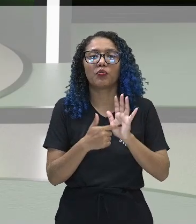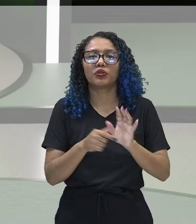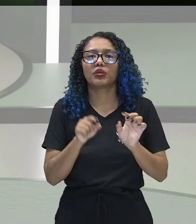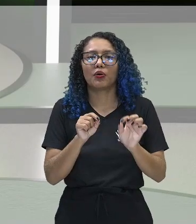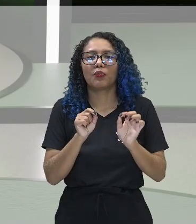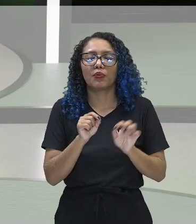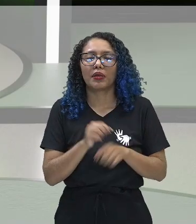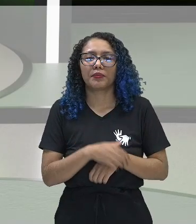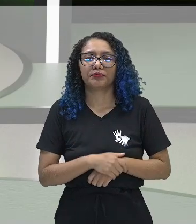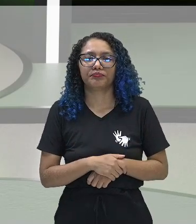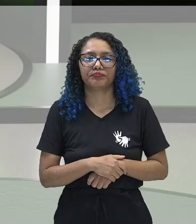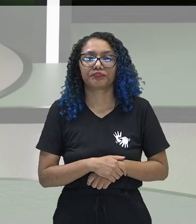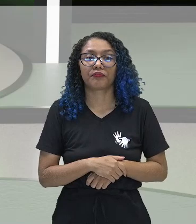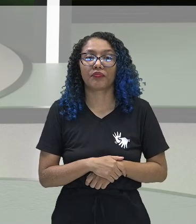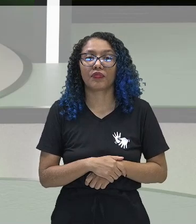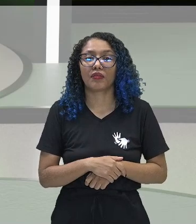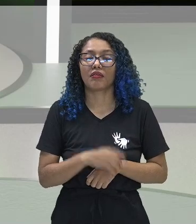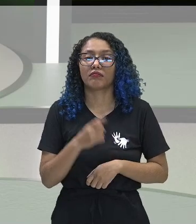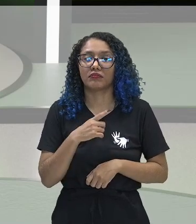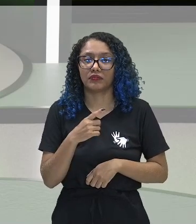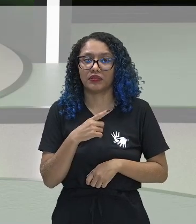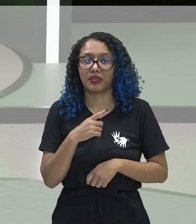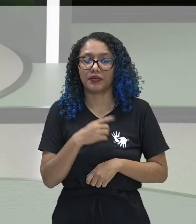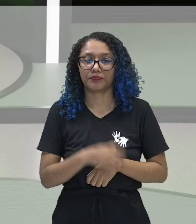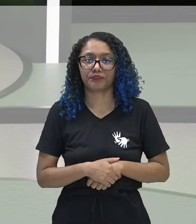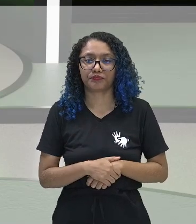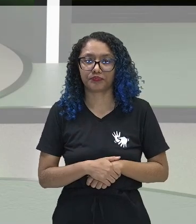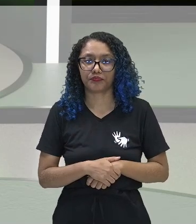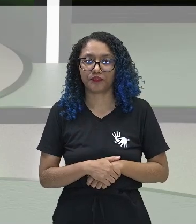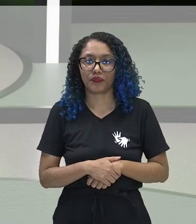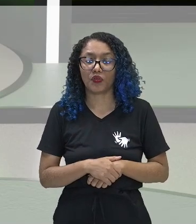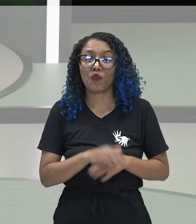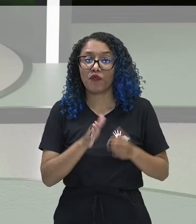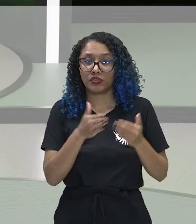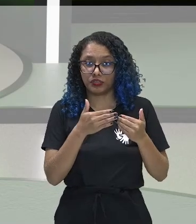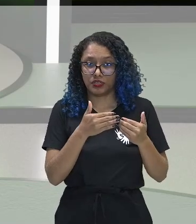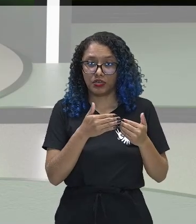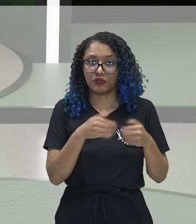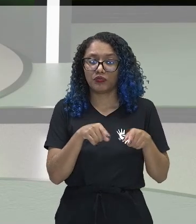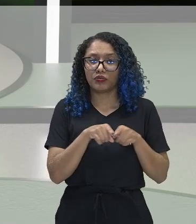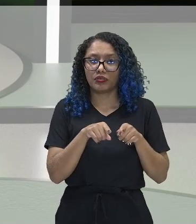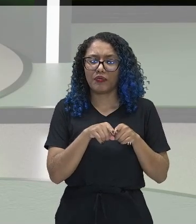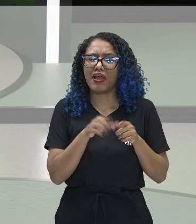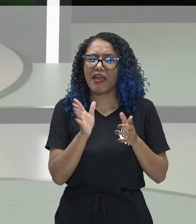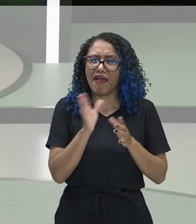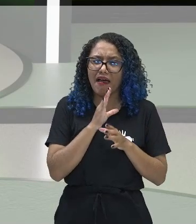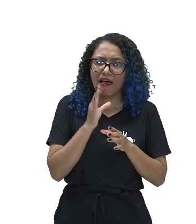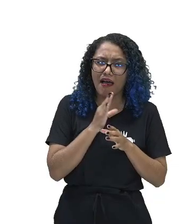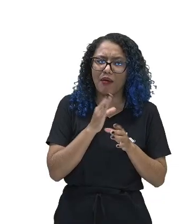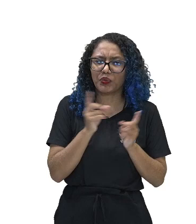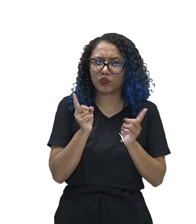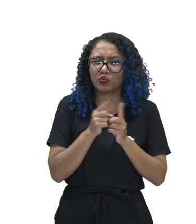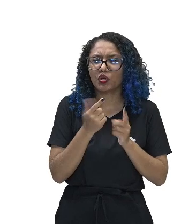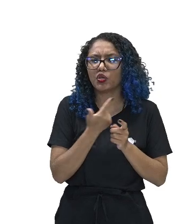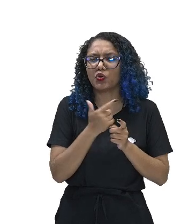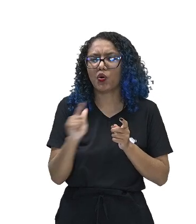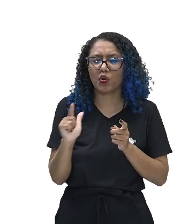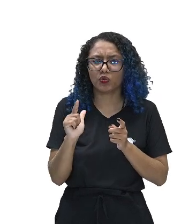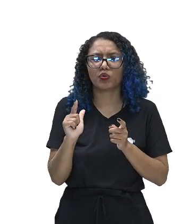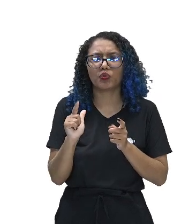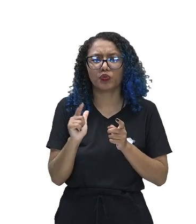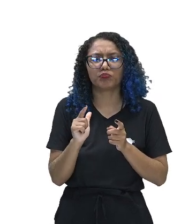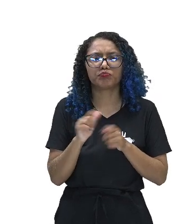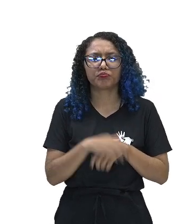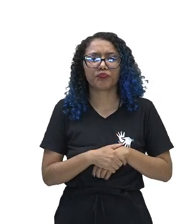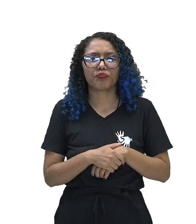tem um ciclo fechado, né, curta, e um ciclo longo. Então, vamos ver aí, tá?